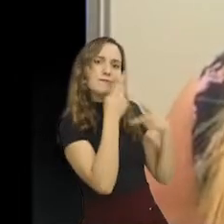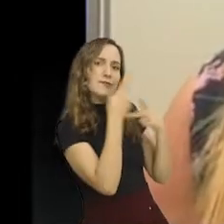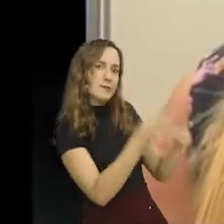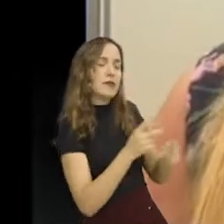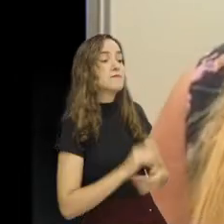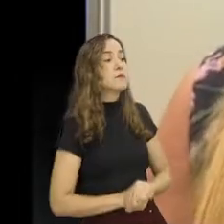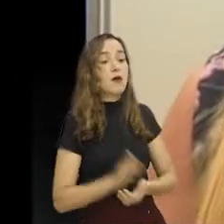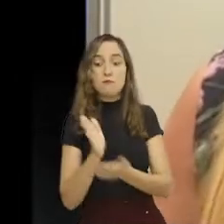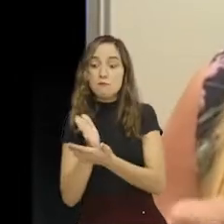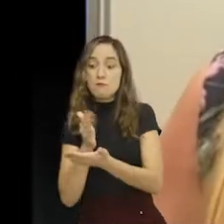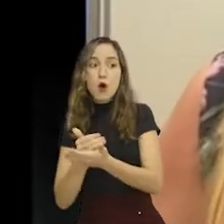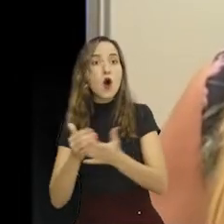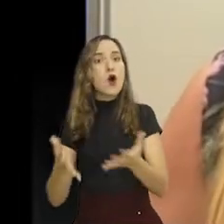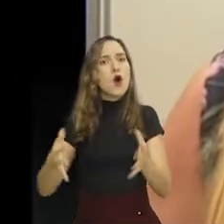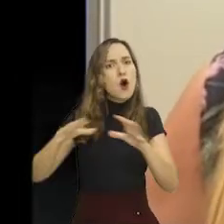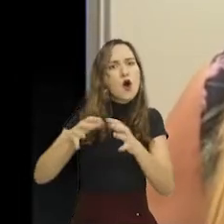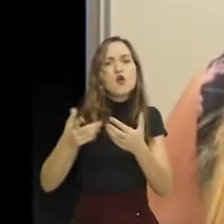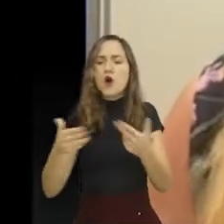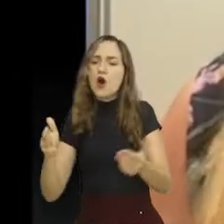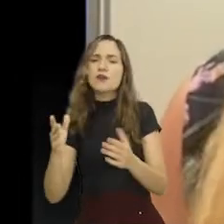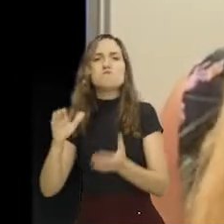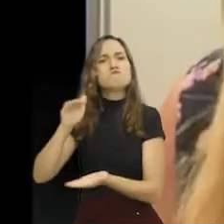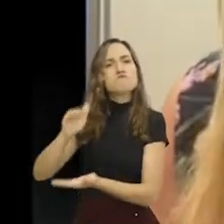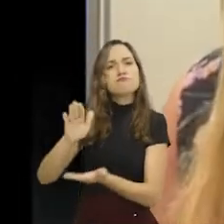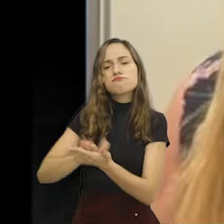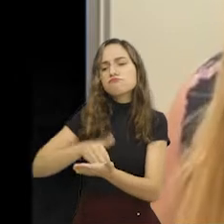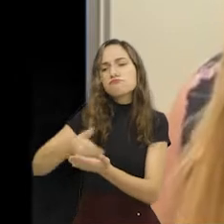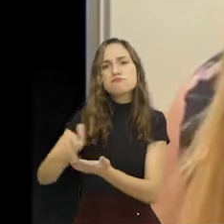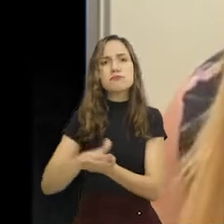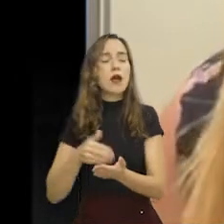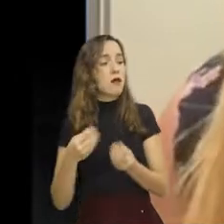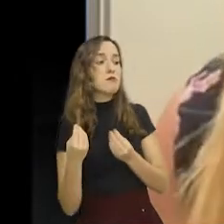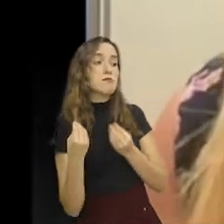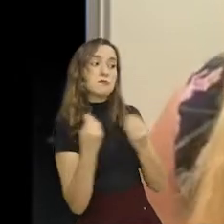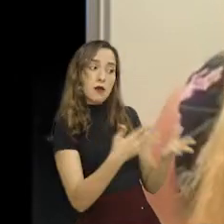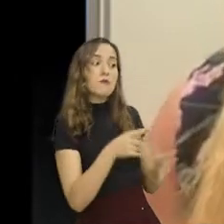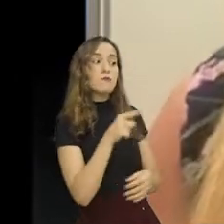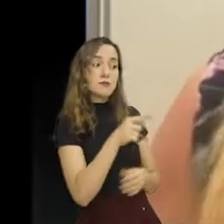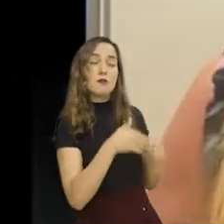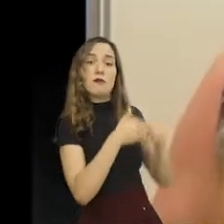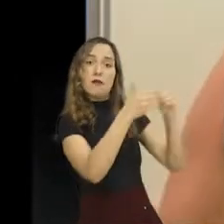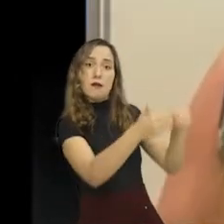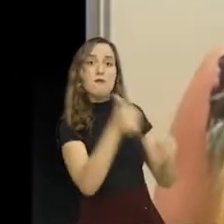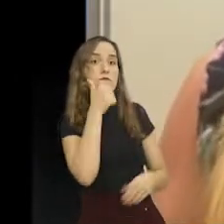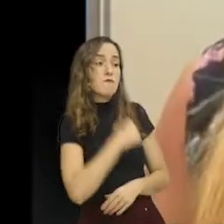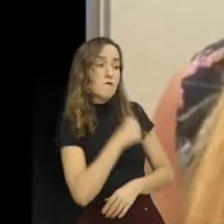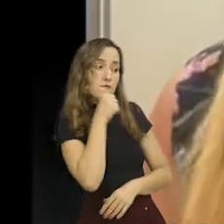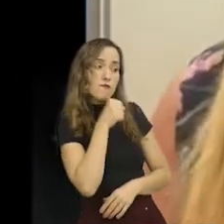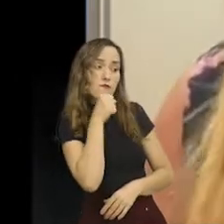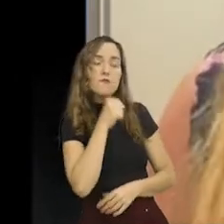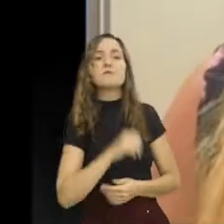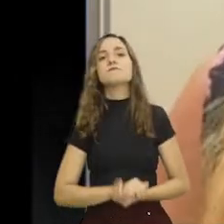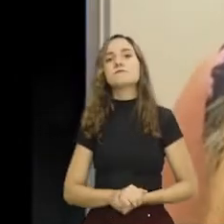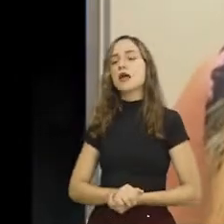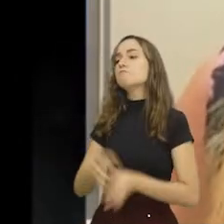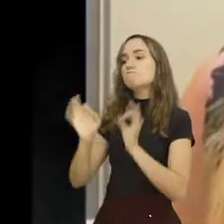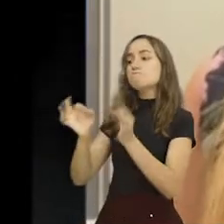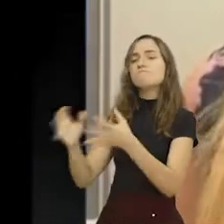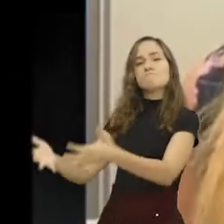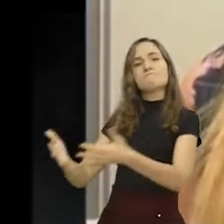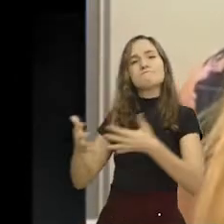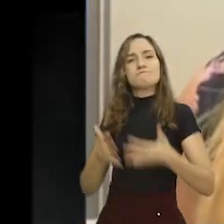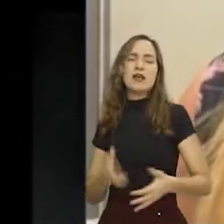doente. Leva uma torta e um potezinho de manteiga." Chapeuzinho Vermelho